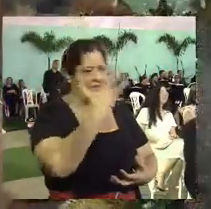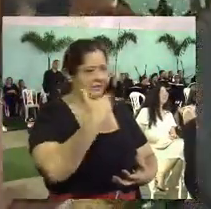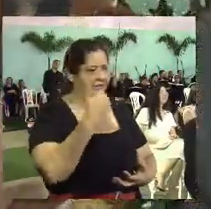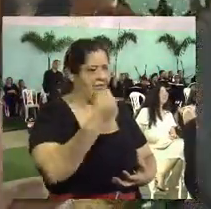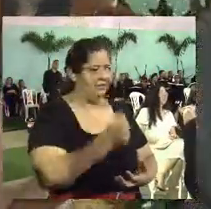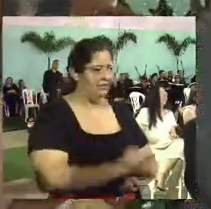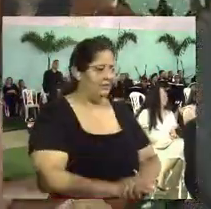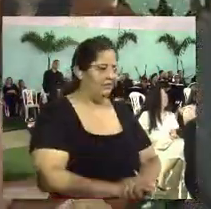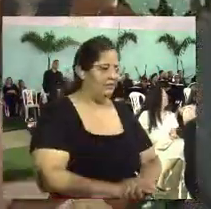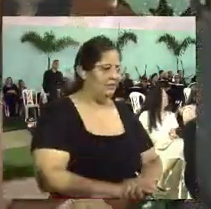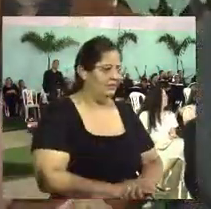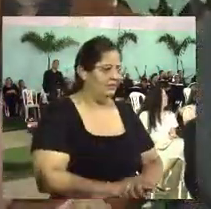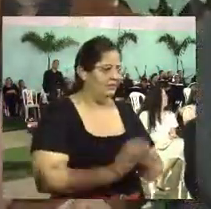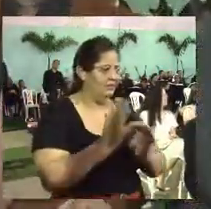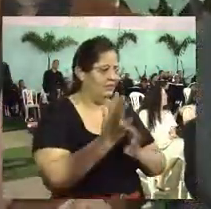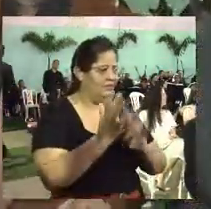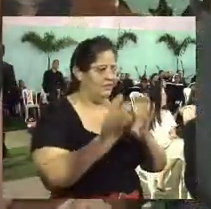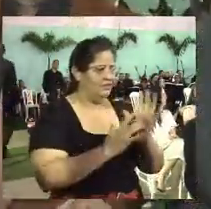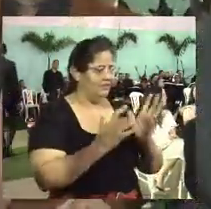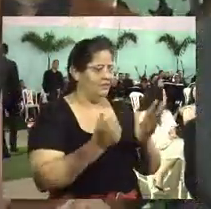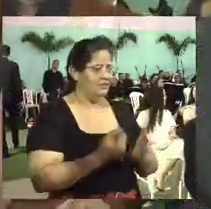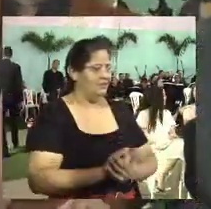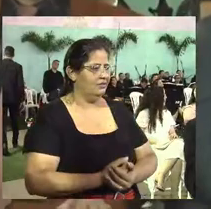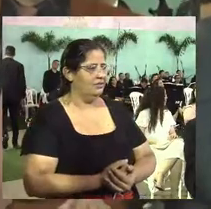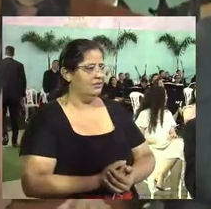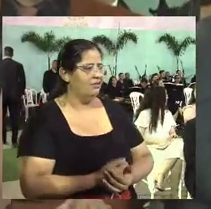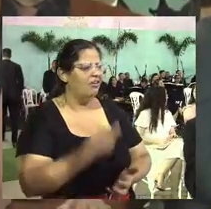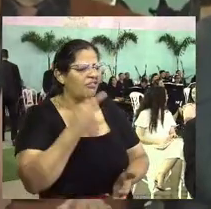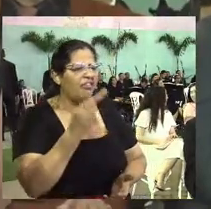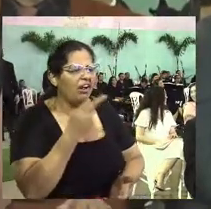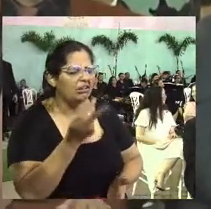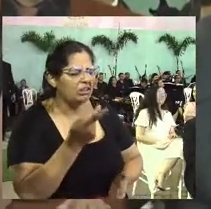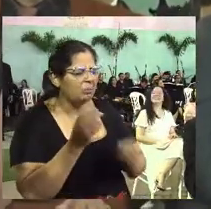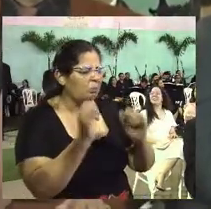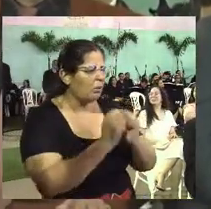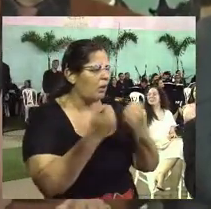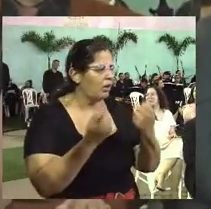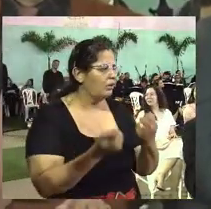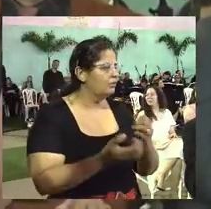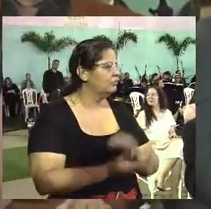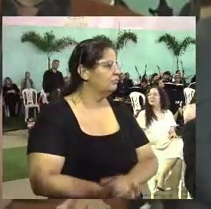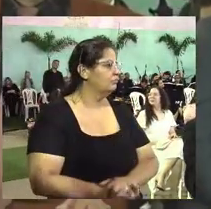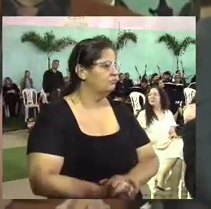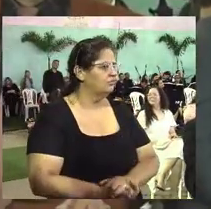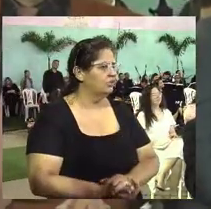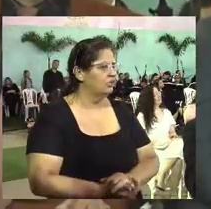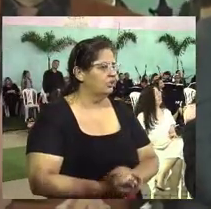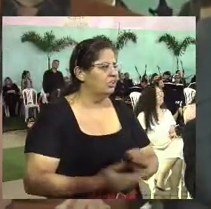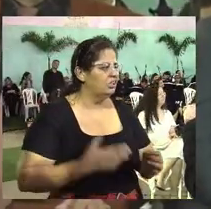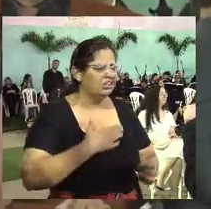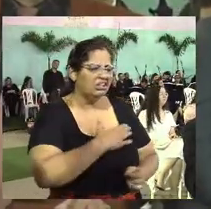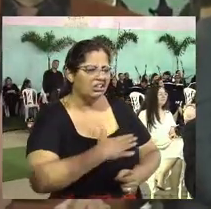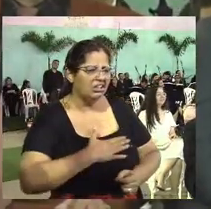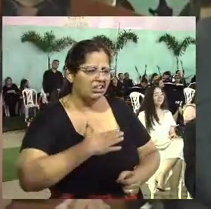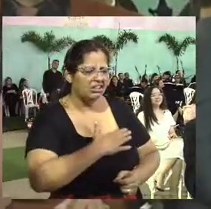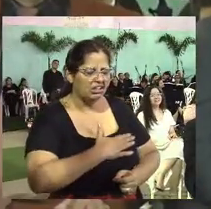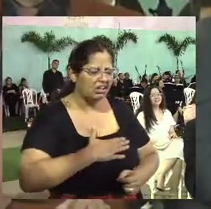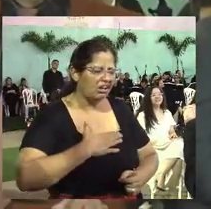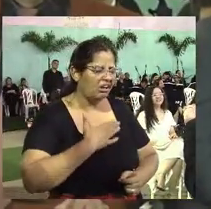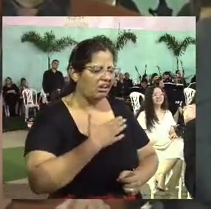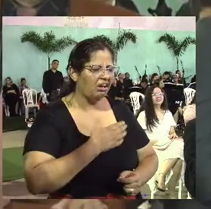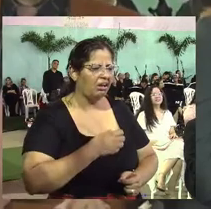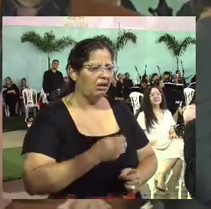evangelizando Jesus é o pão vivo você tá na padaria fala de pão ele quer saciar sua fome a sua